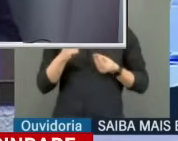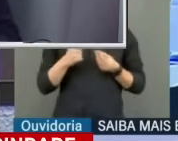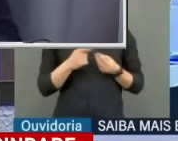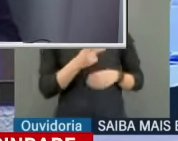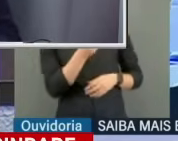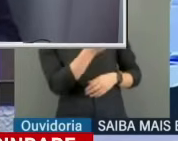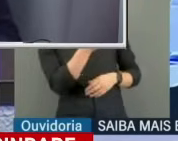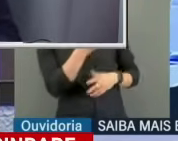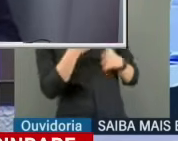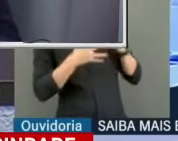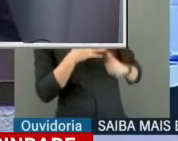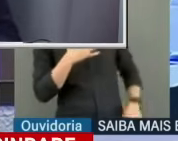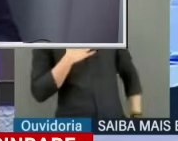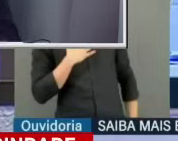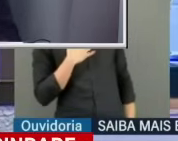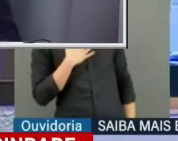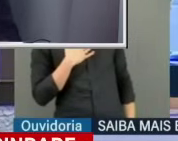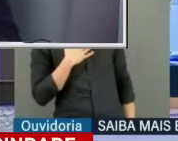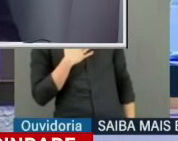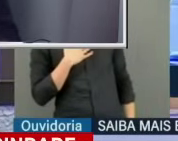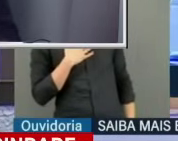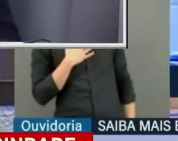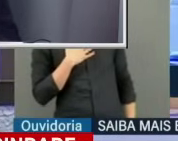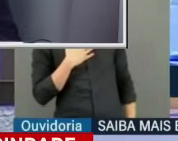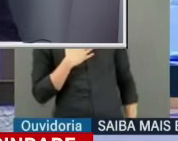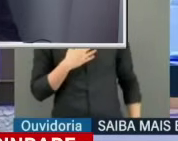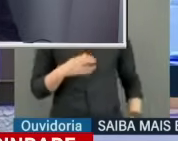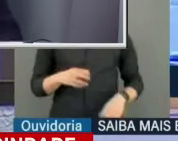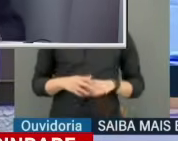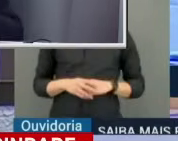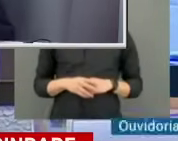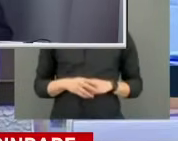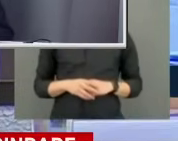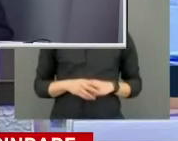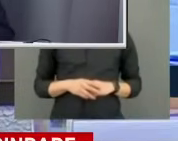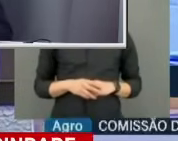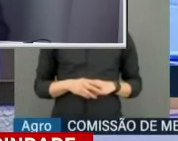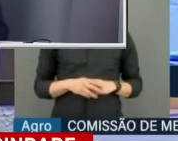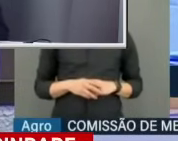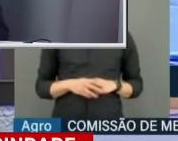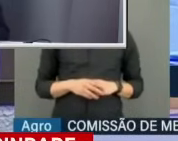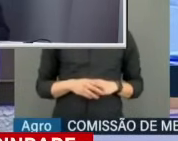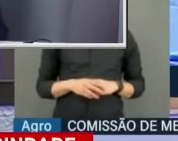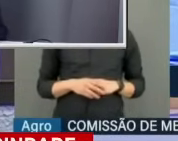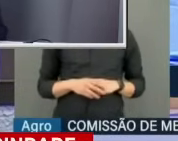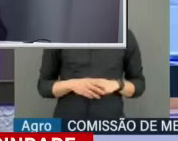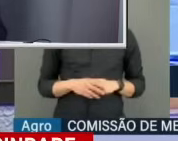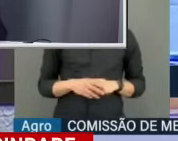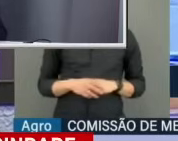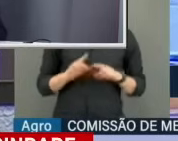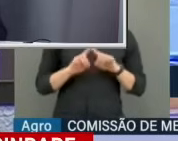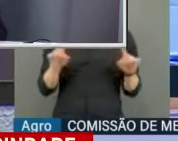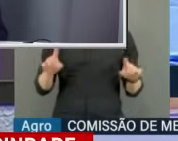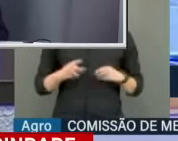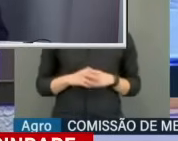ex-ministro general Heleno, ele é importantíssimo, porque ele mostra exatamente como funciona por dentro um serviço de proteção